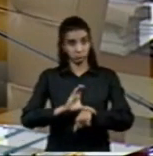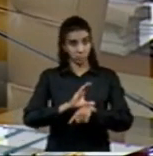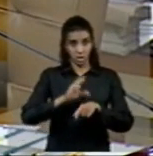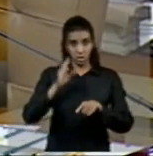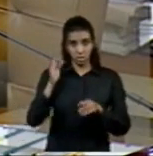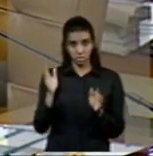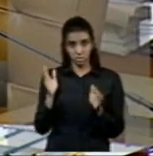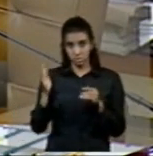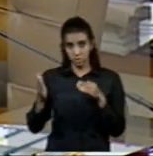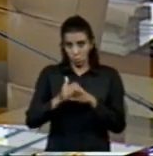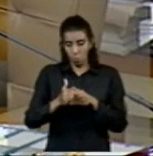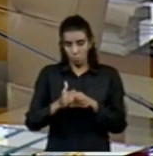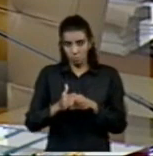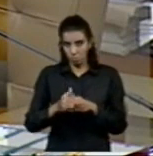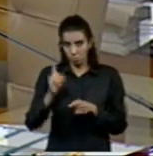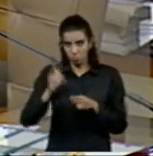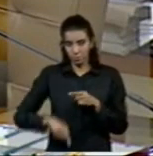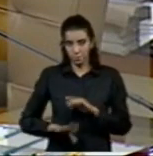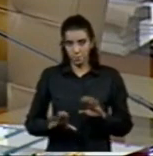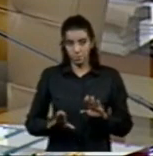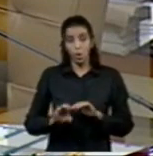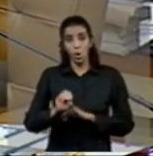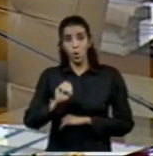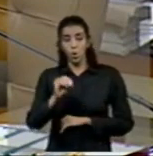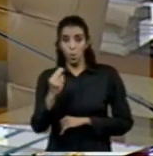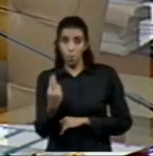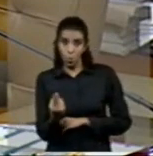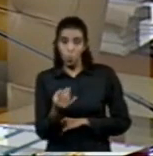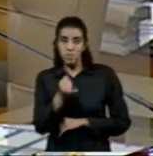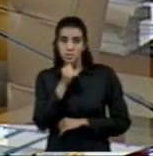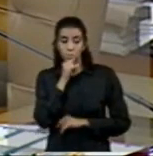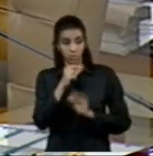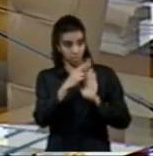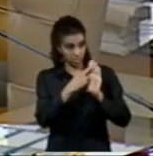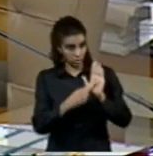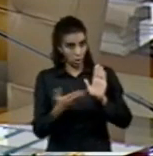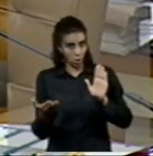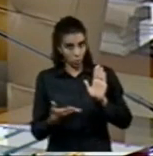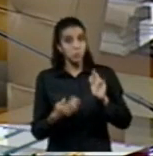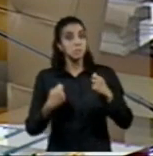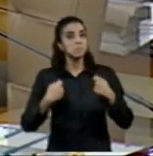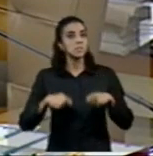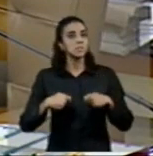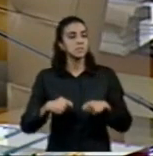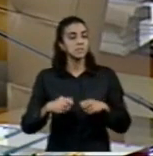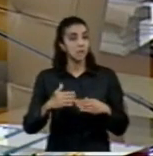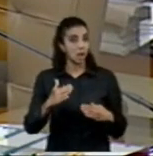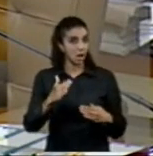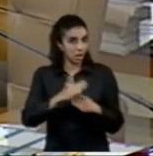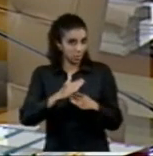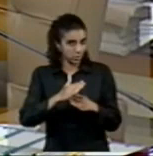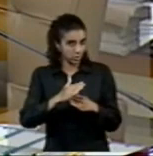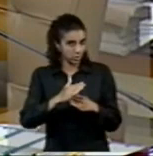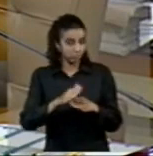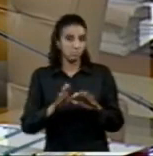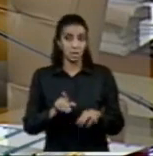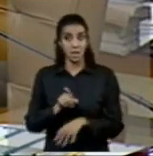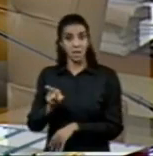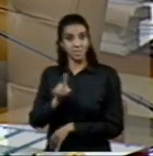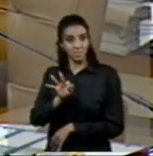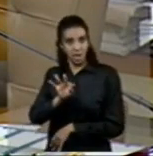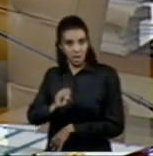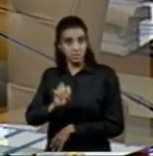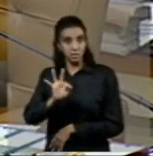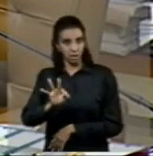é possível extrair da ordem vigente os limites que o TST, no caso